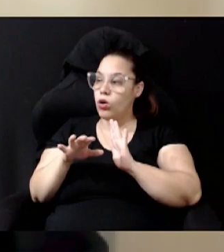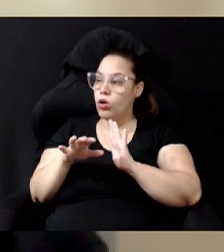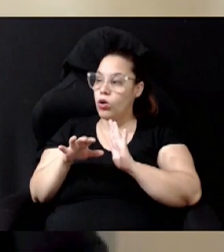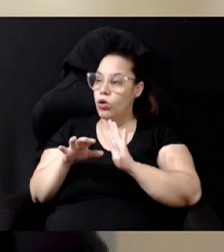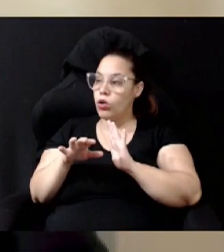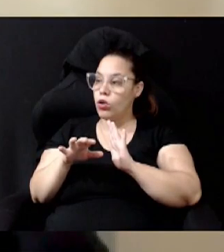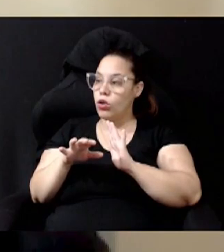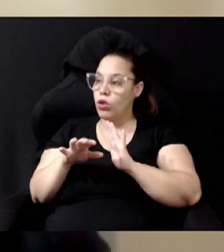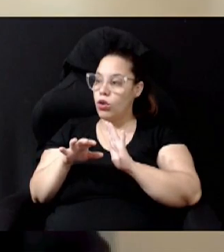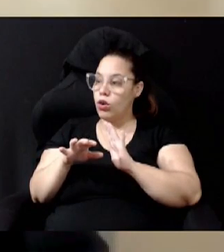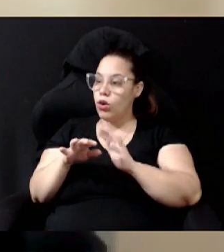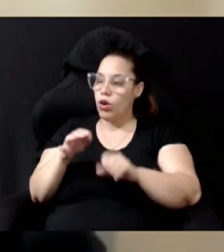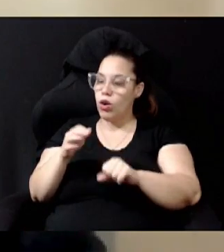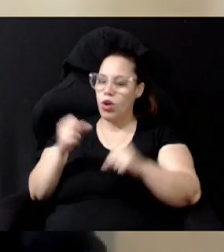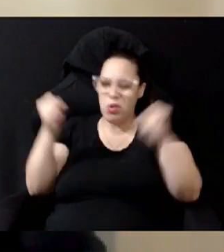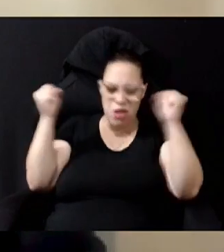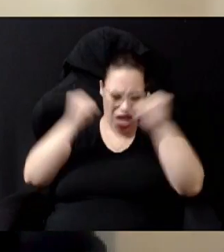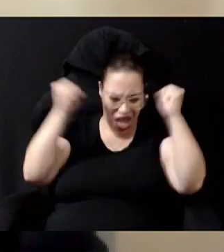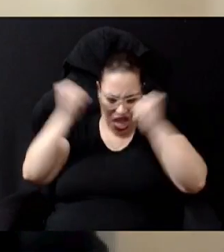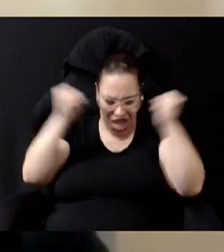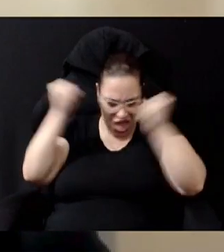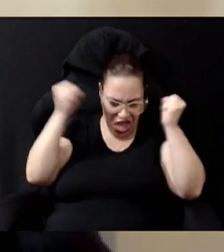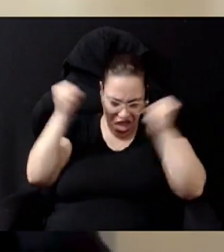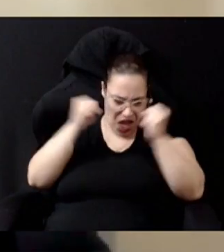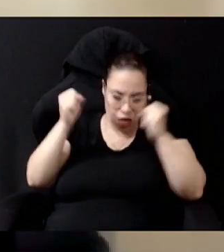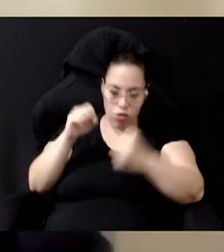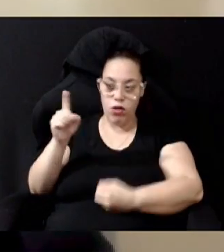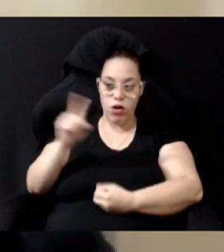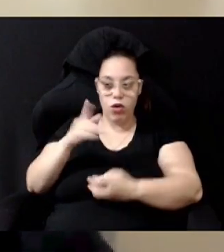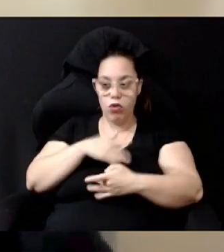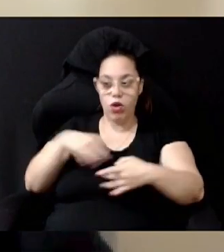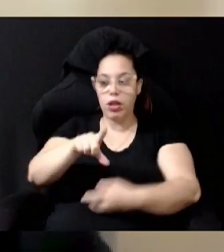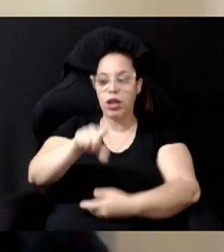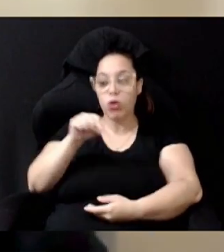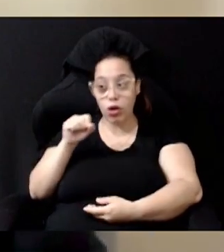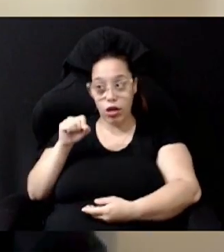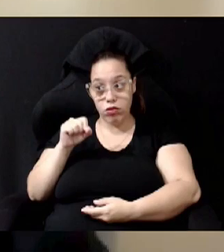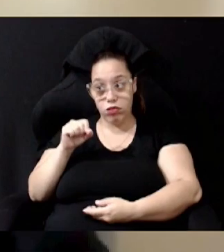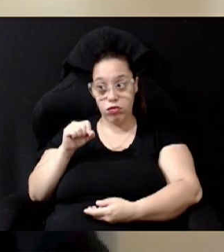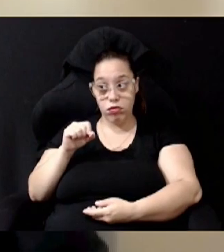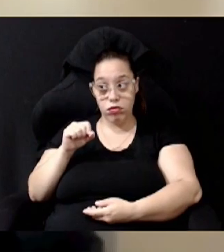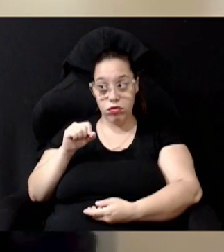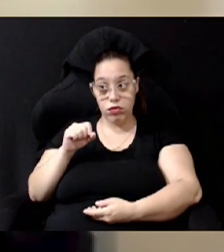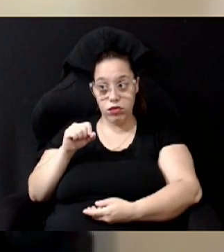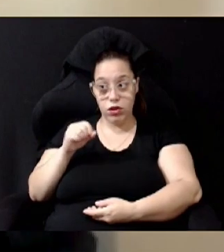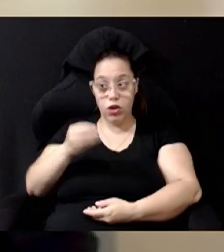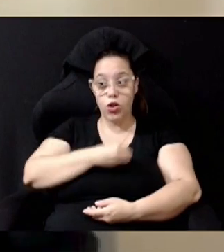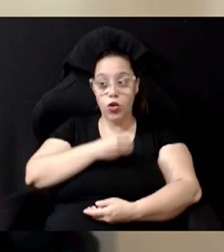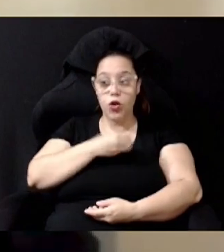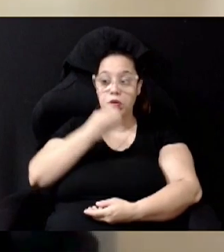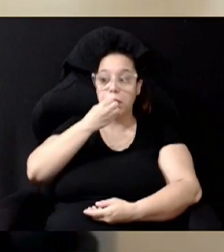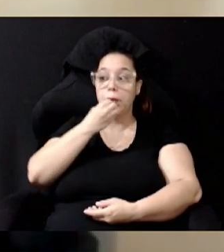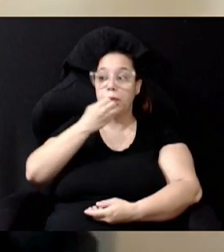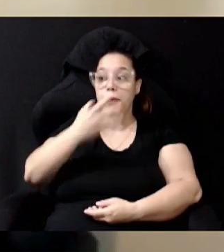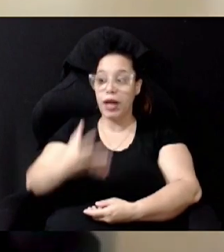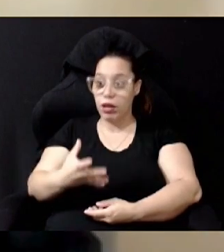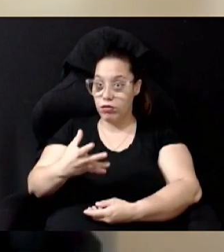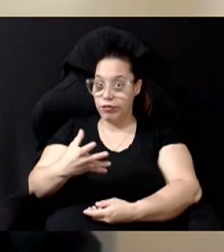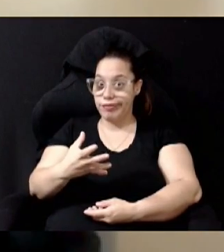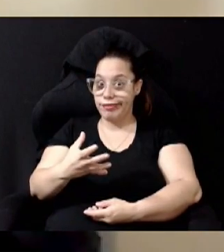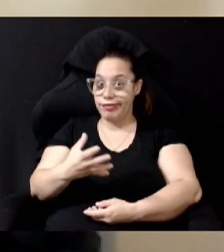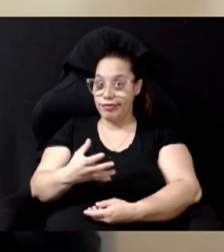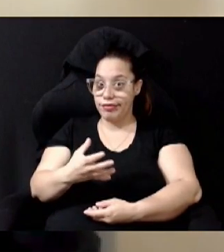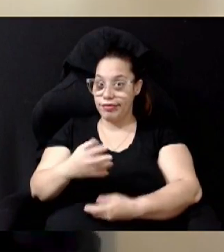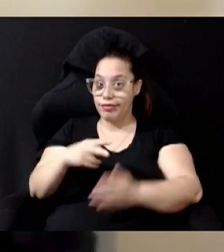atividade física. Estilo de vida é uma escolha de viver bem. Escolha de viver bem significa